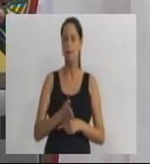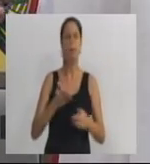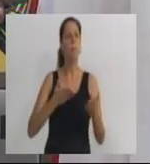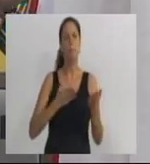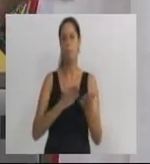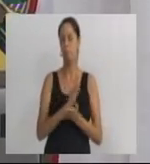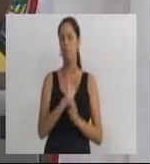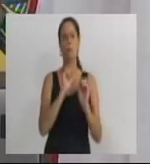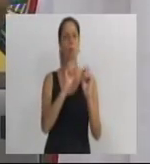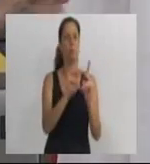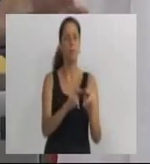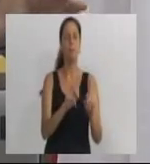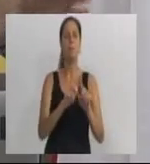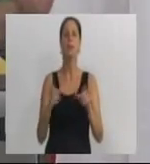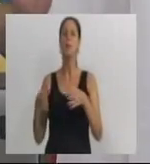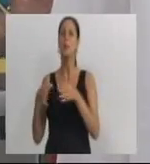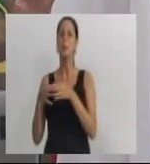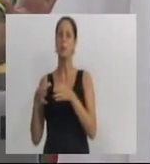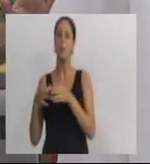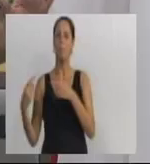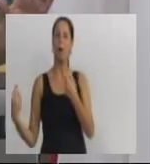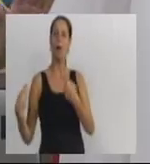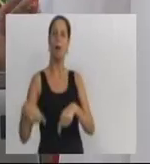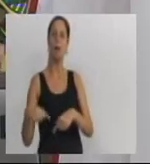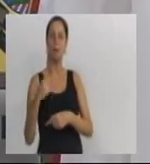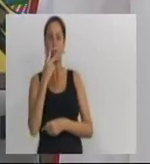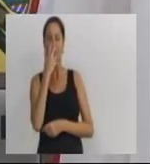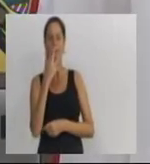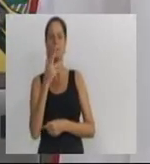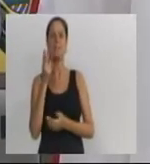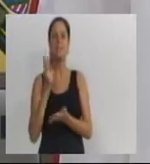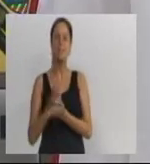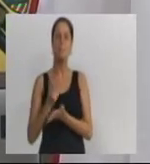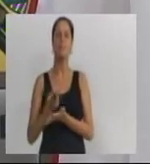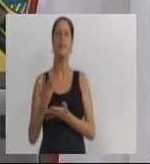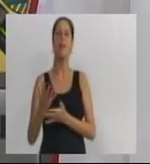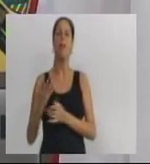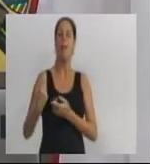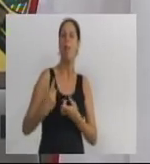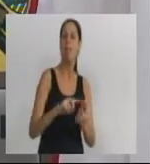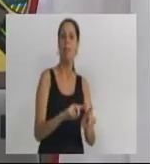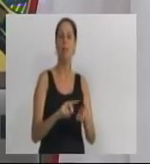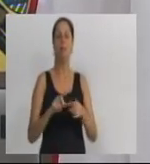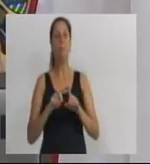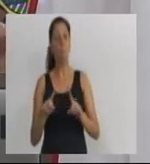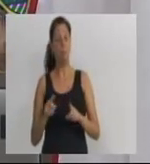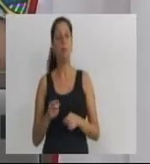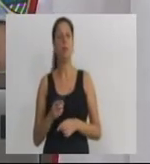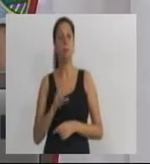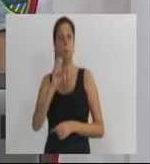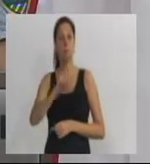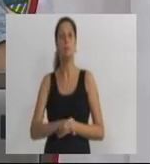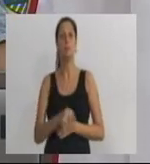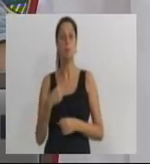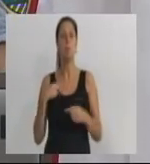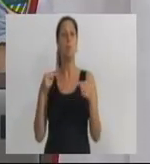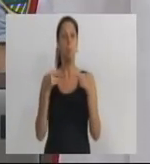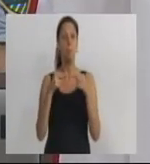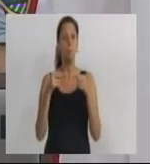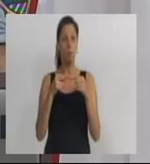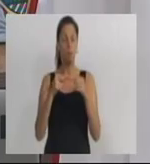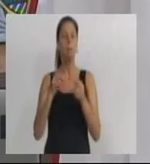que a oposição cria para tentar desvirtuar os projetos que essa casa aprova. Mas quero abordar a questão da falta de vagas, que alguns vereadores fizeram